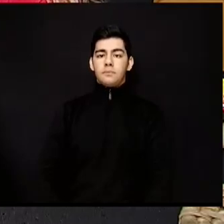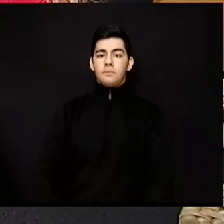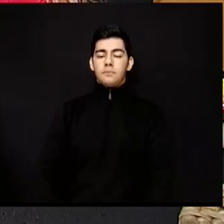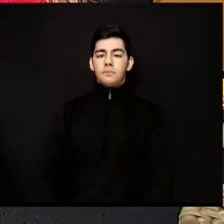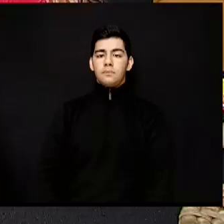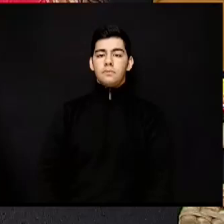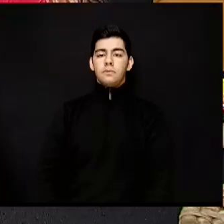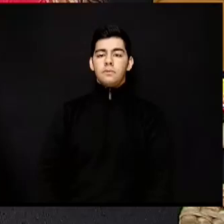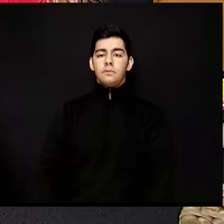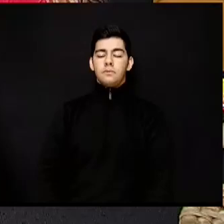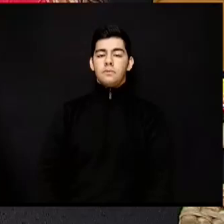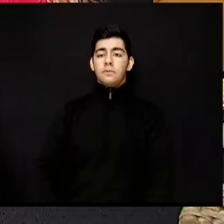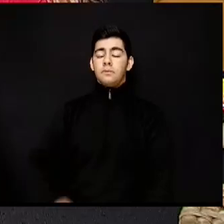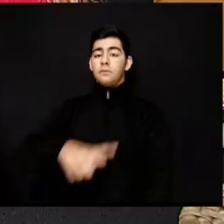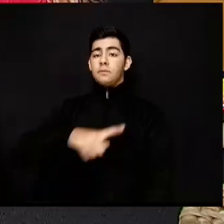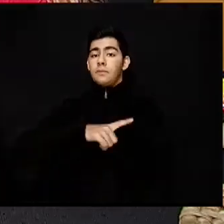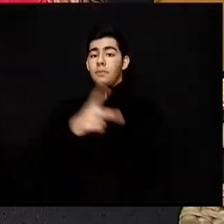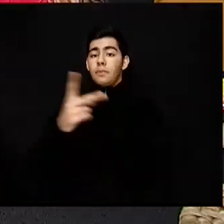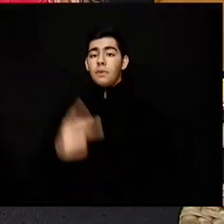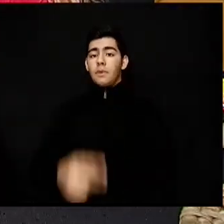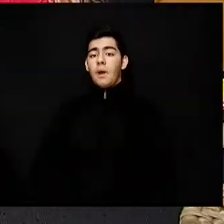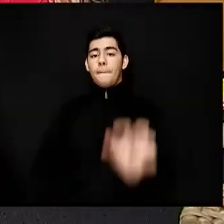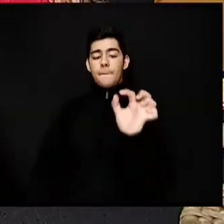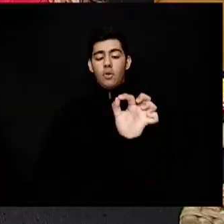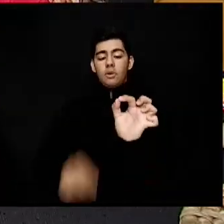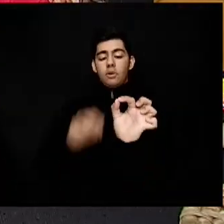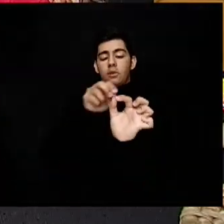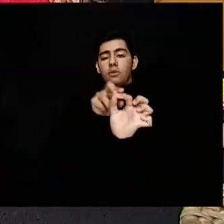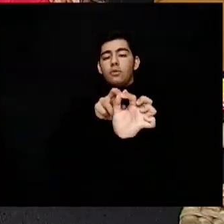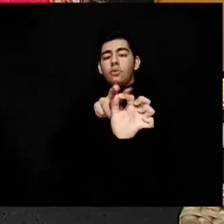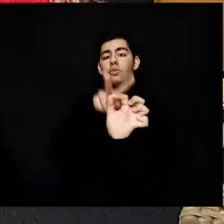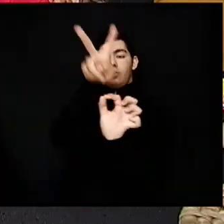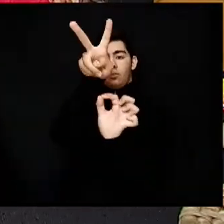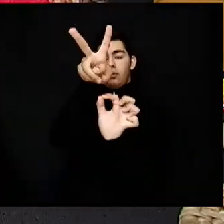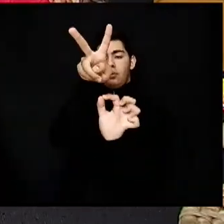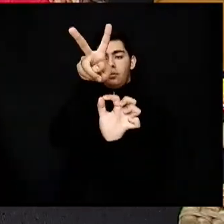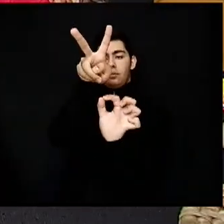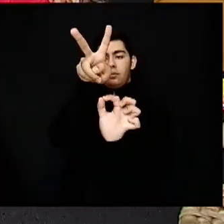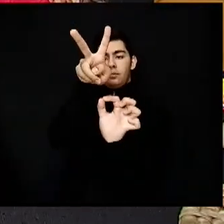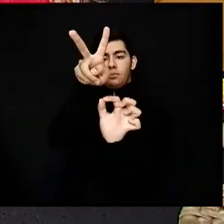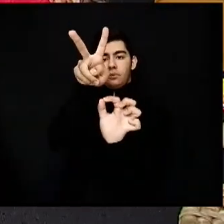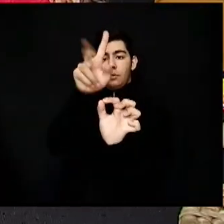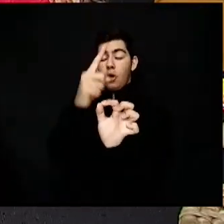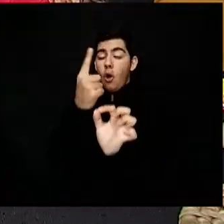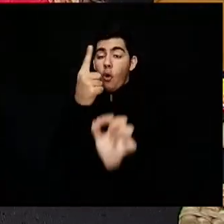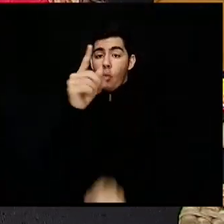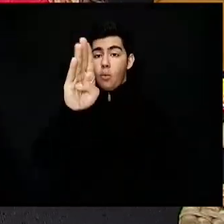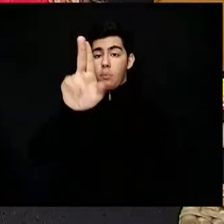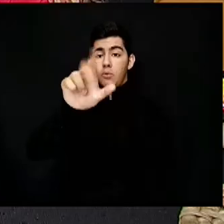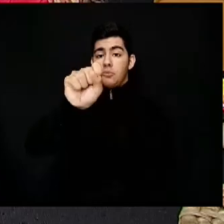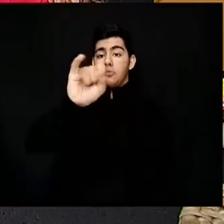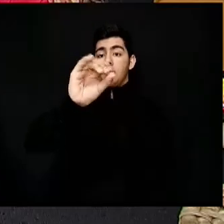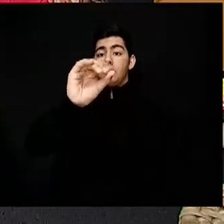pontas. Aí eu vou pegar um búzio